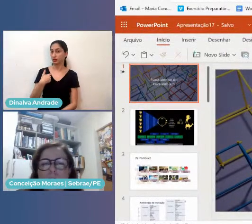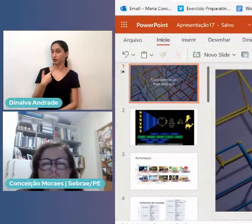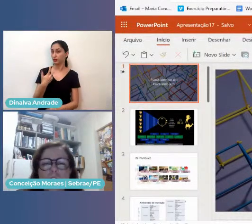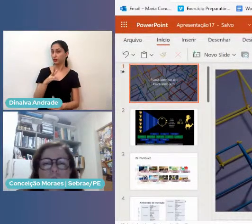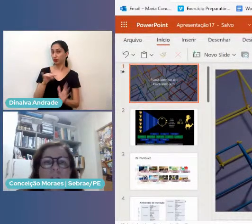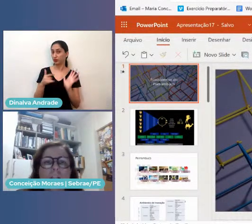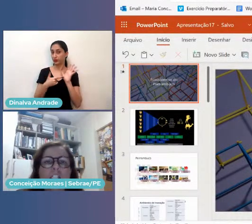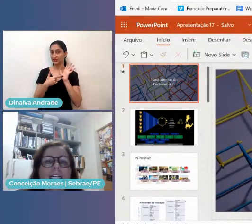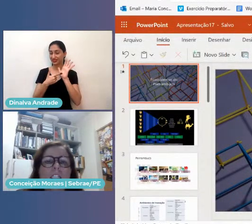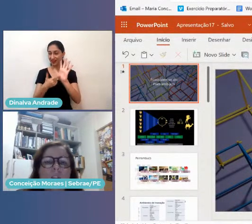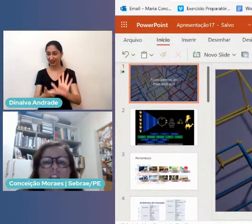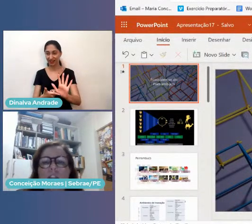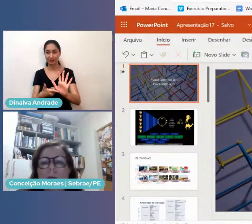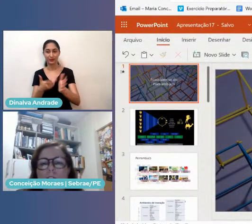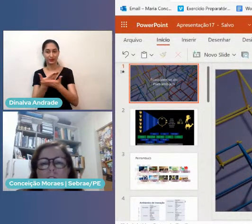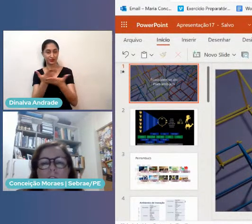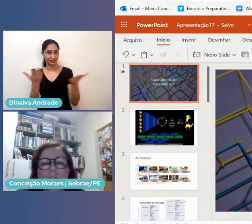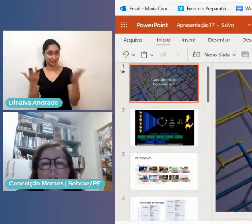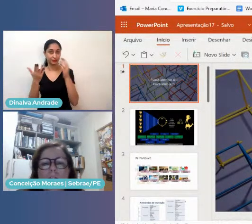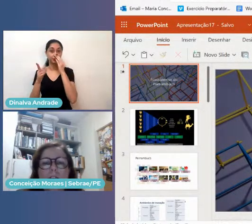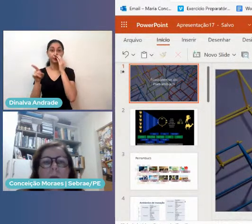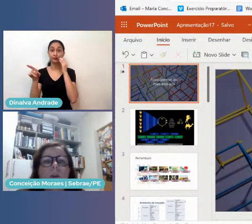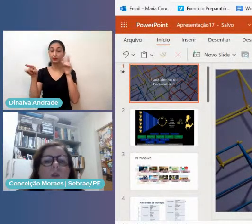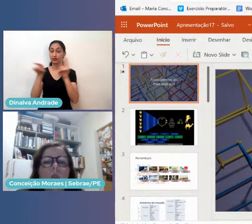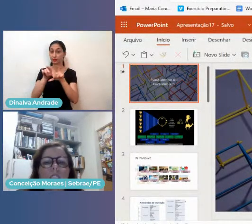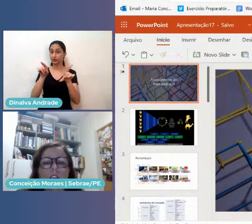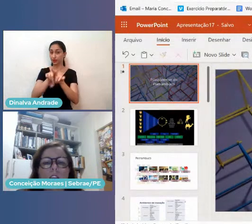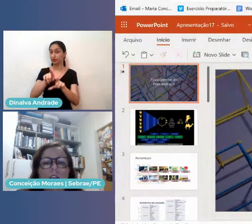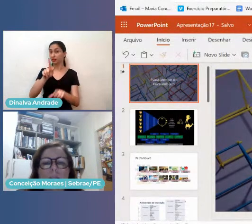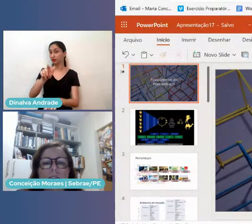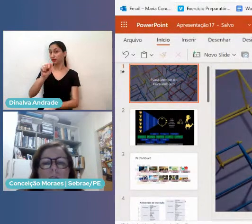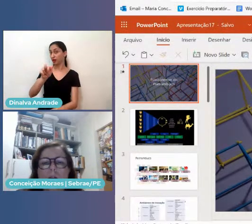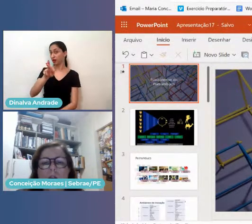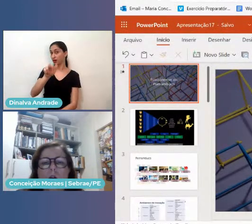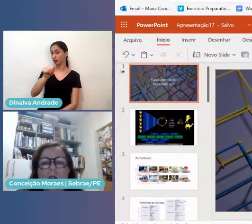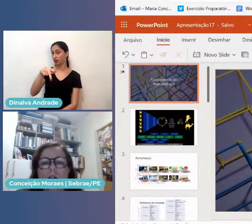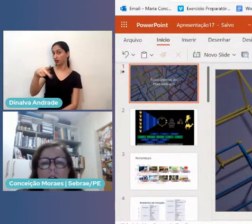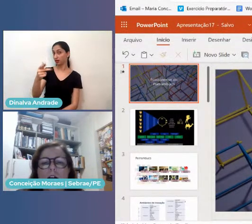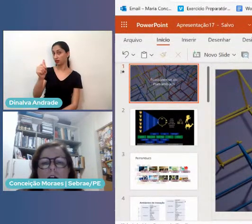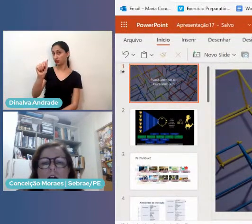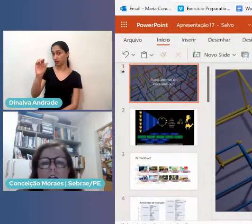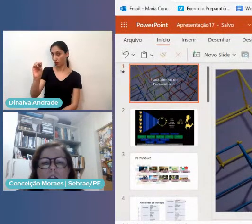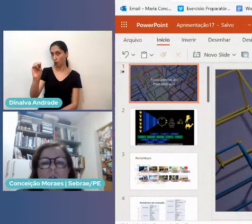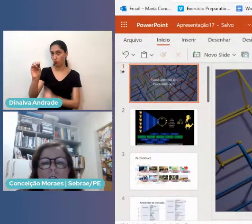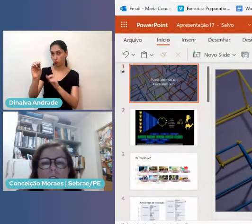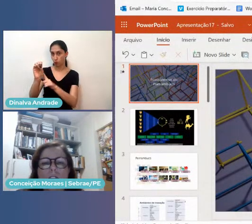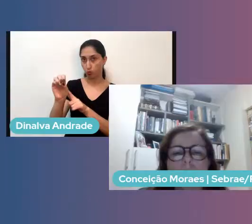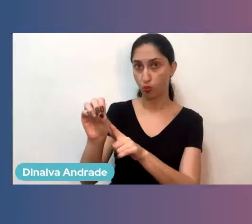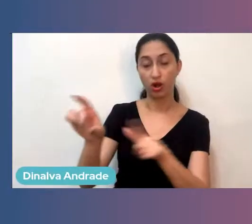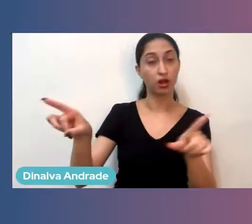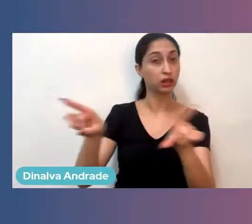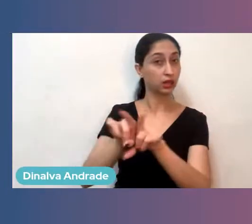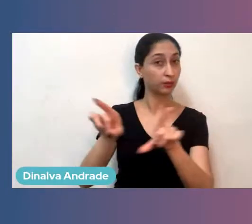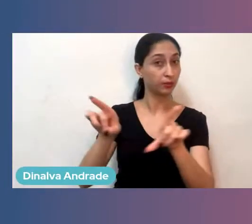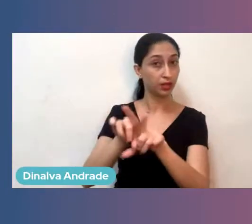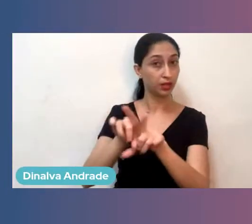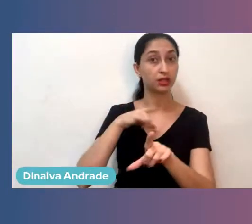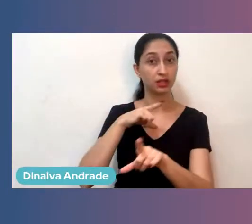trouxe aqui o de Garanhões, mas Garanhões também, ela possui a nossa principal, como eu posso dizer,